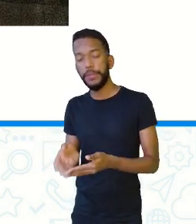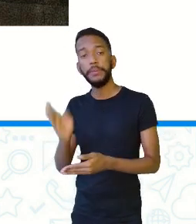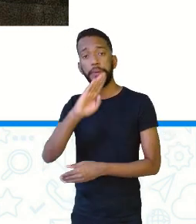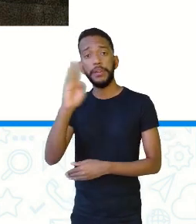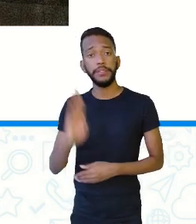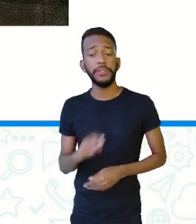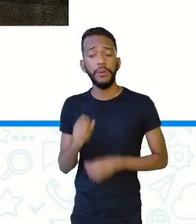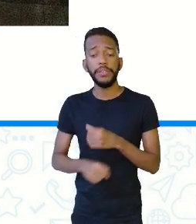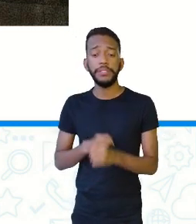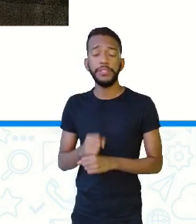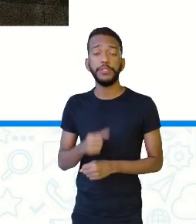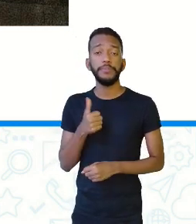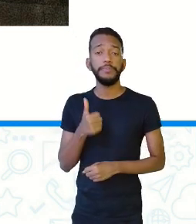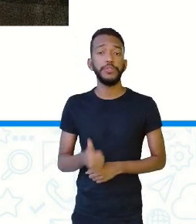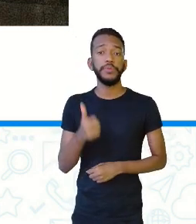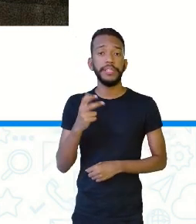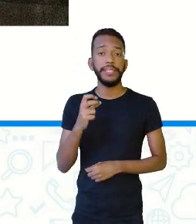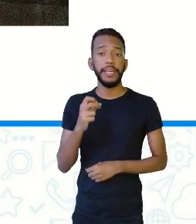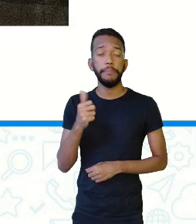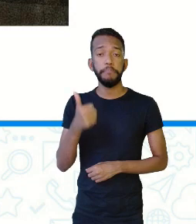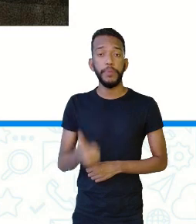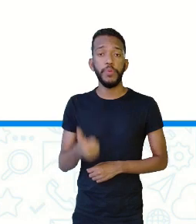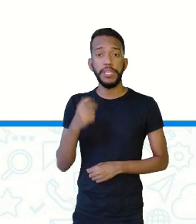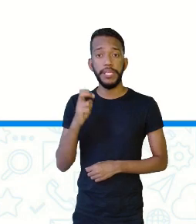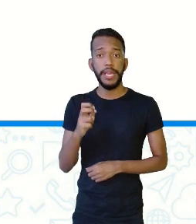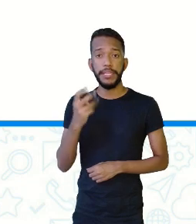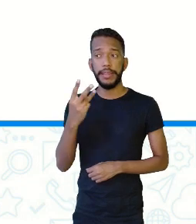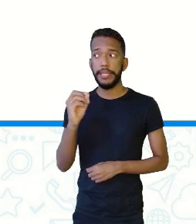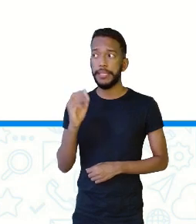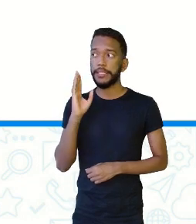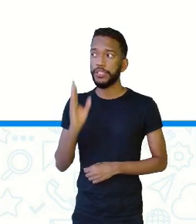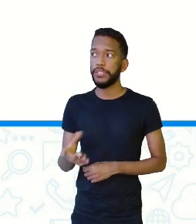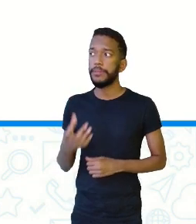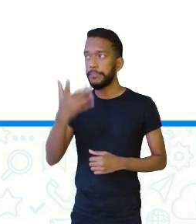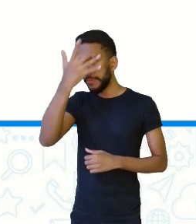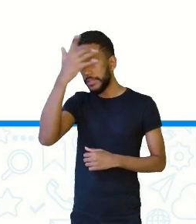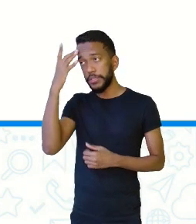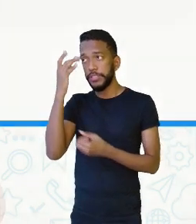de 1530 para servirem como escravizados.